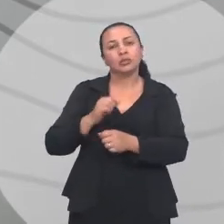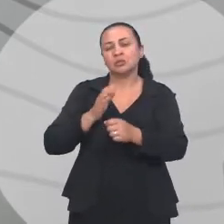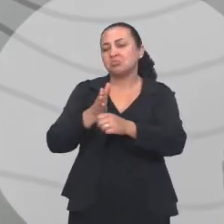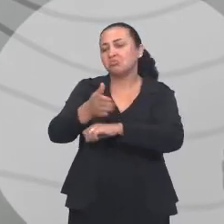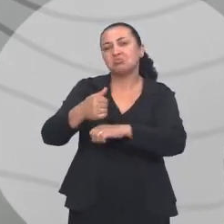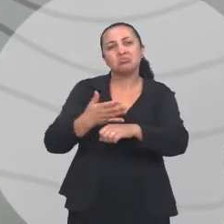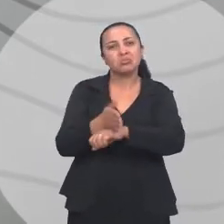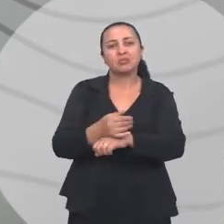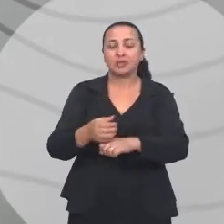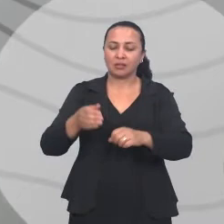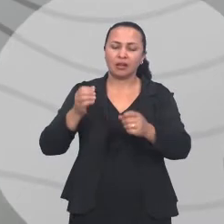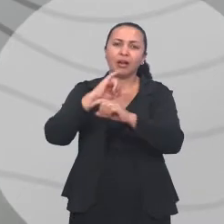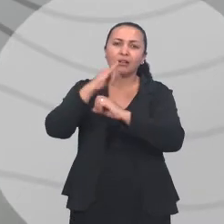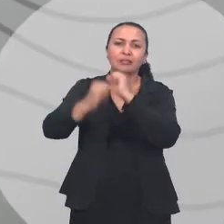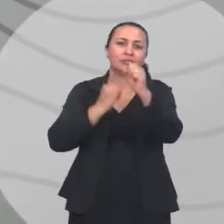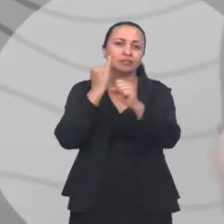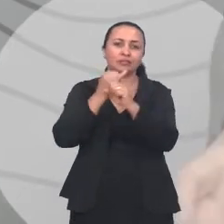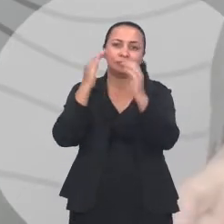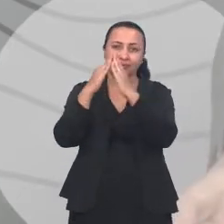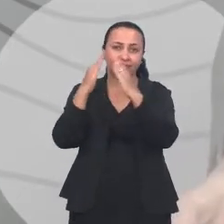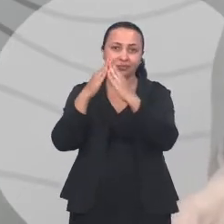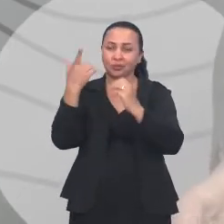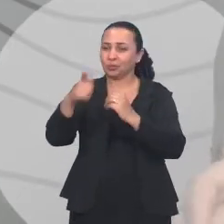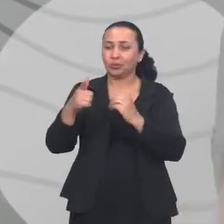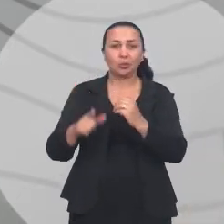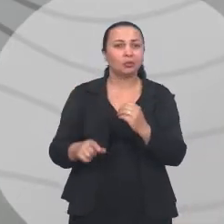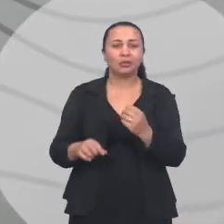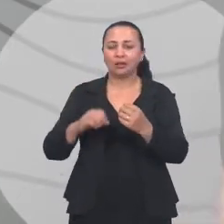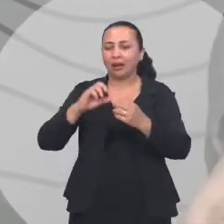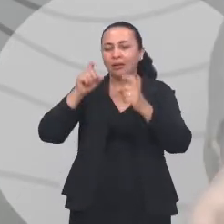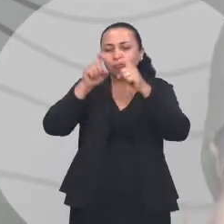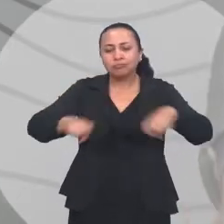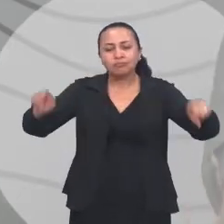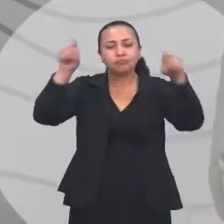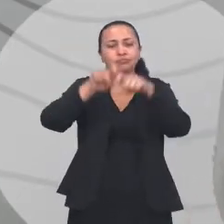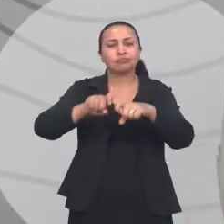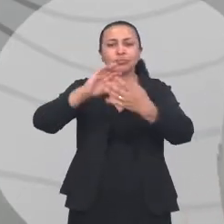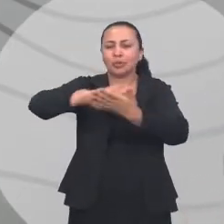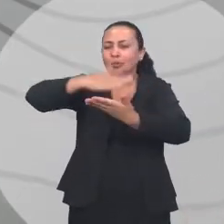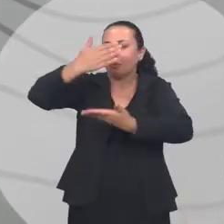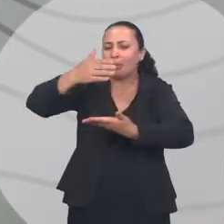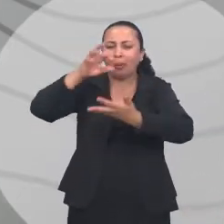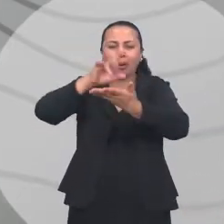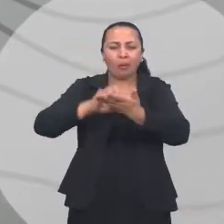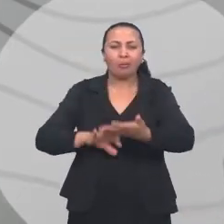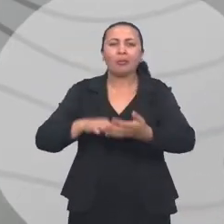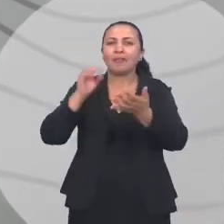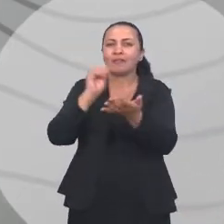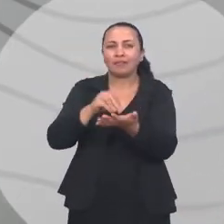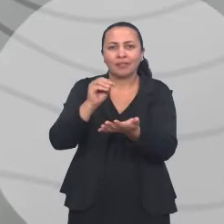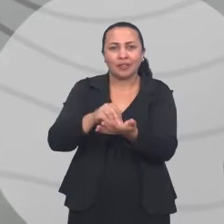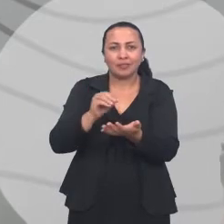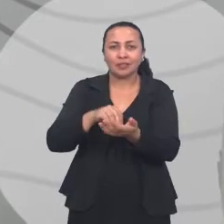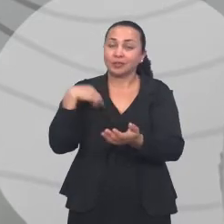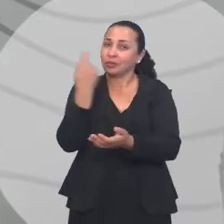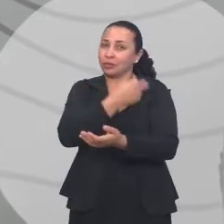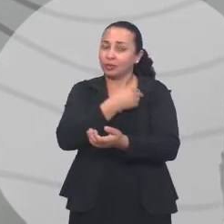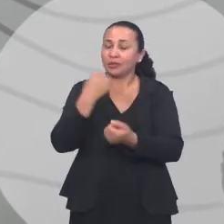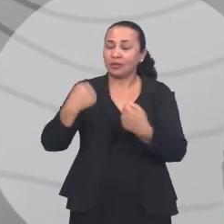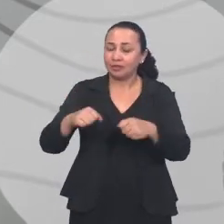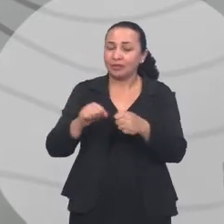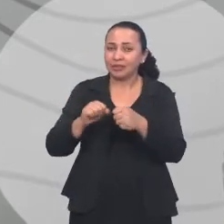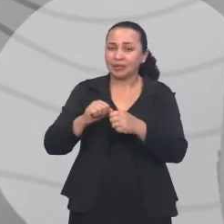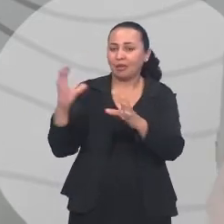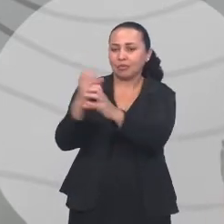internet nas suas residências que não tem acesso a equipamentos né para acessar a internet então nós precisamos fazer um